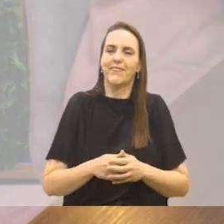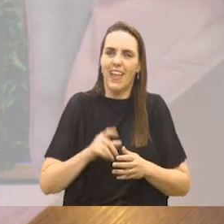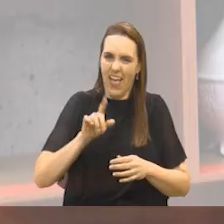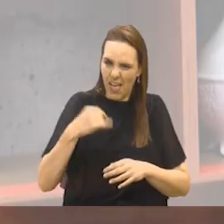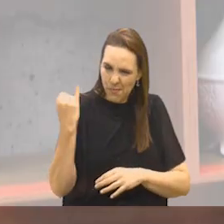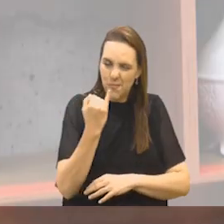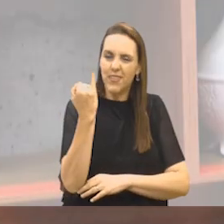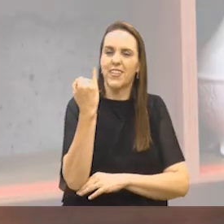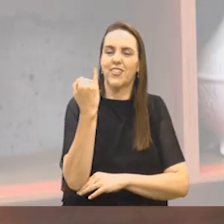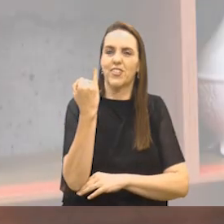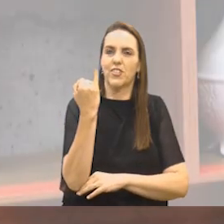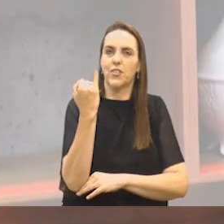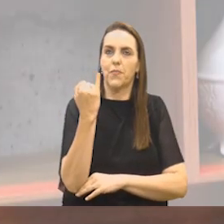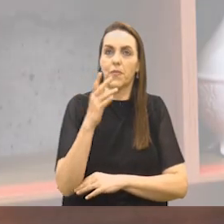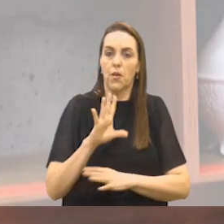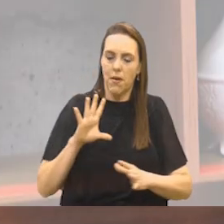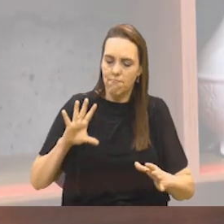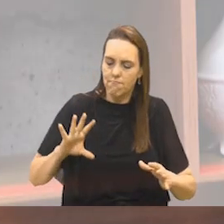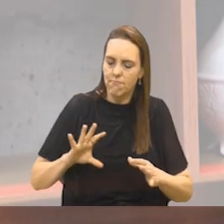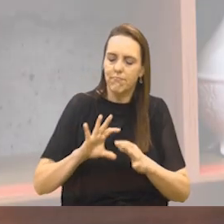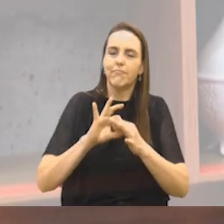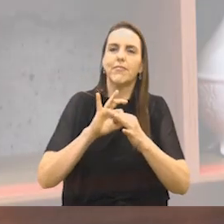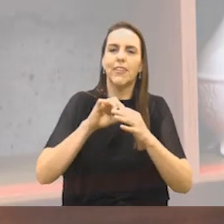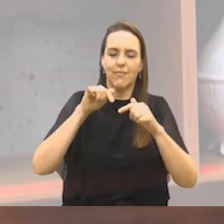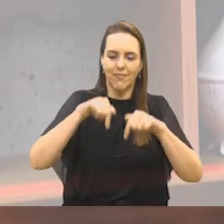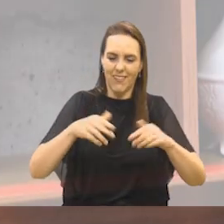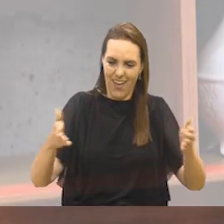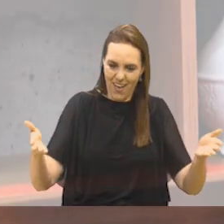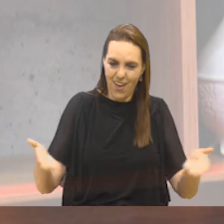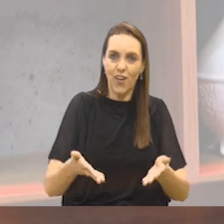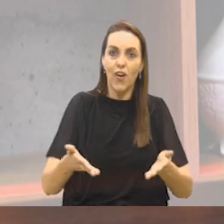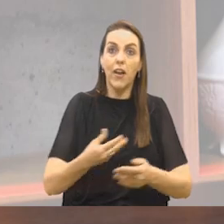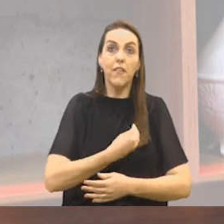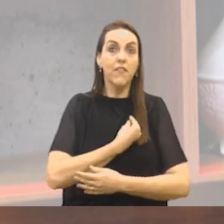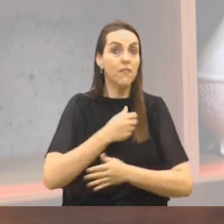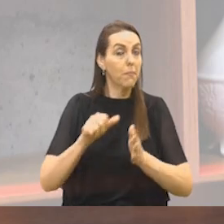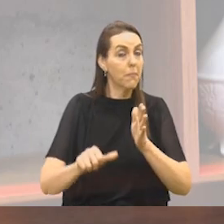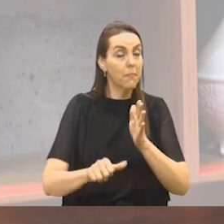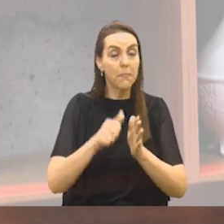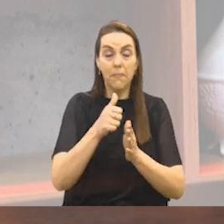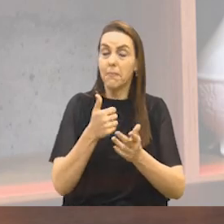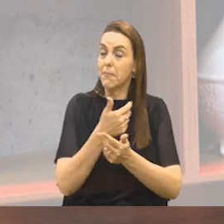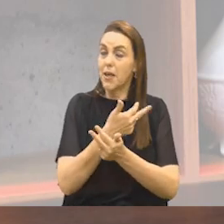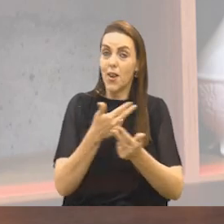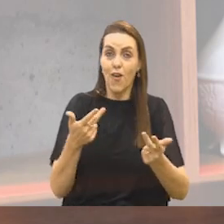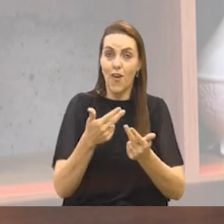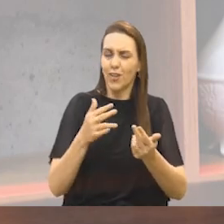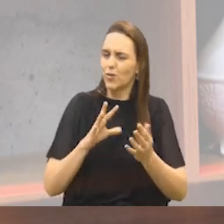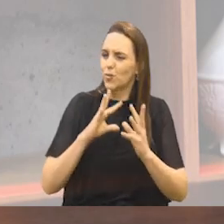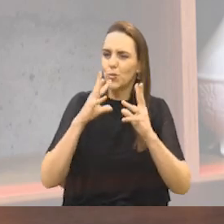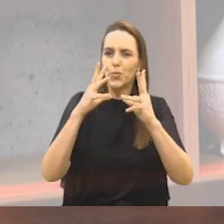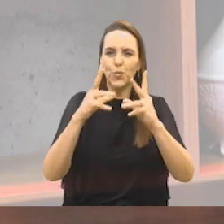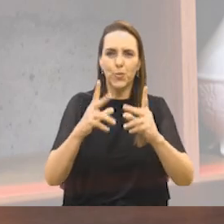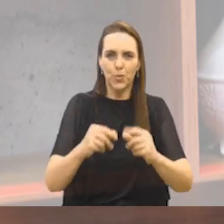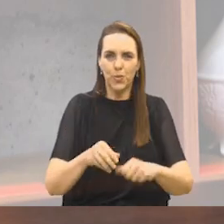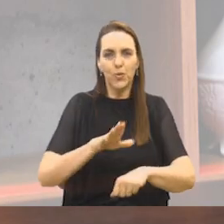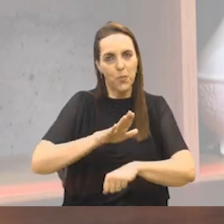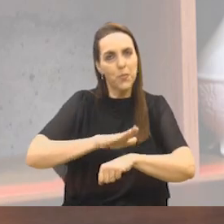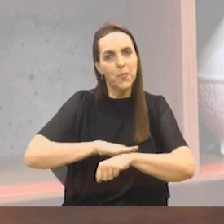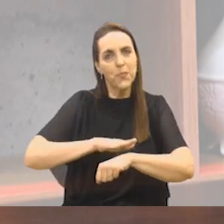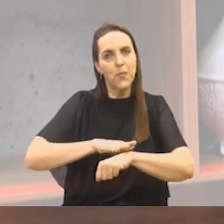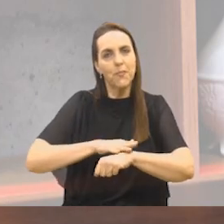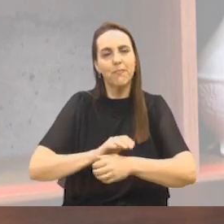presente é bem importante. Quando a gente se conecta com o presente, a gente consegue viver melhor as coisas que